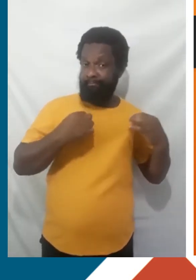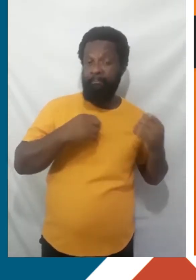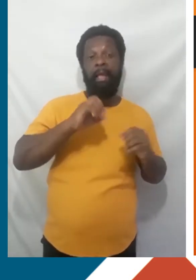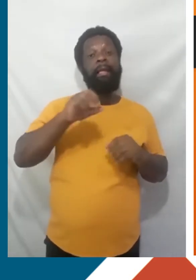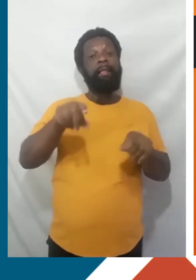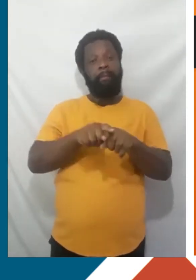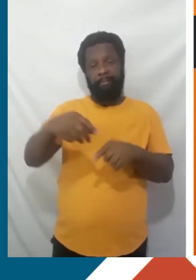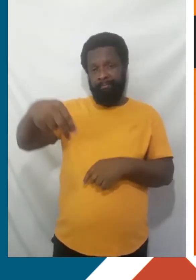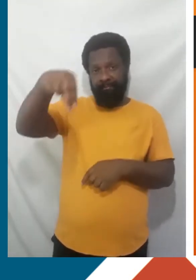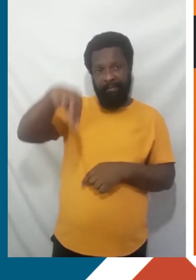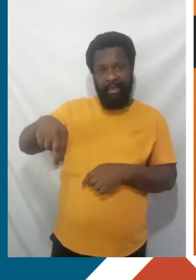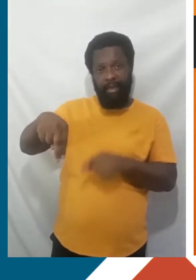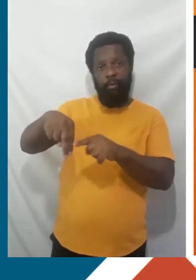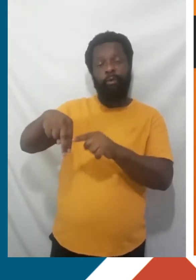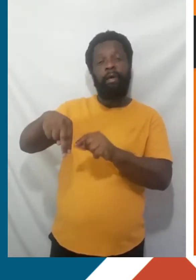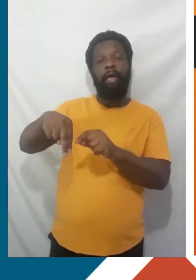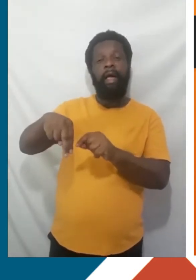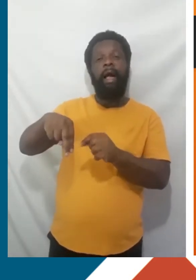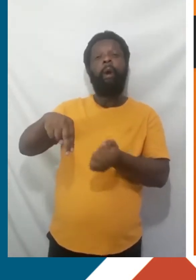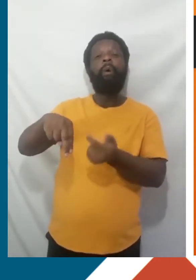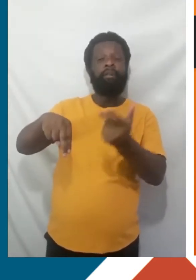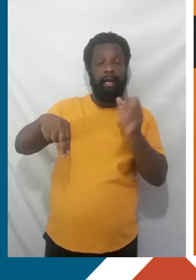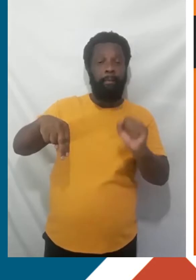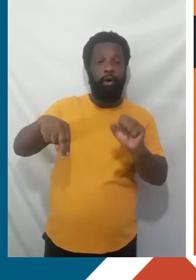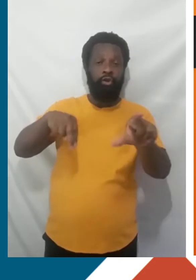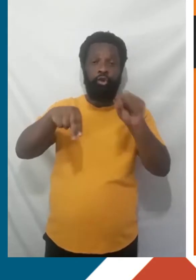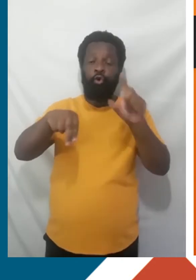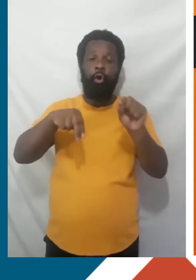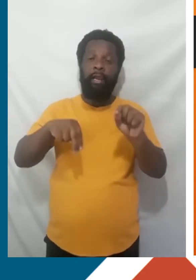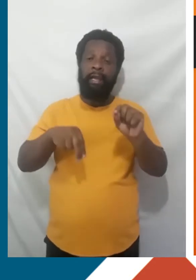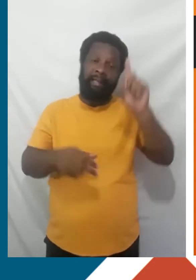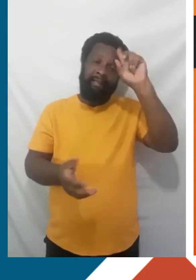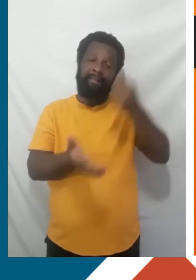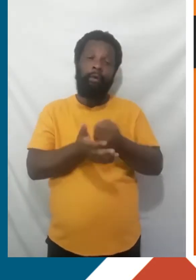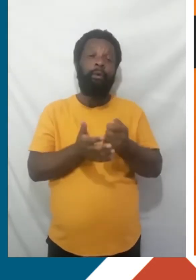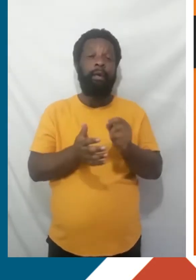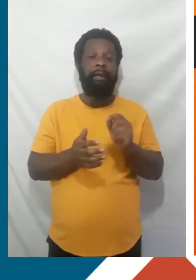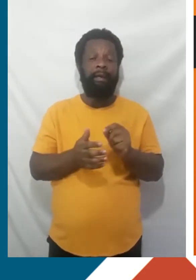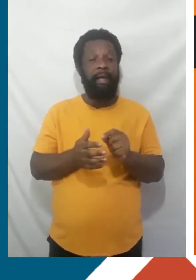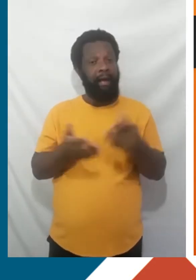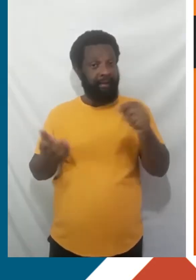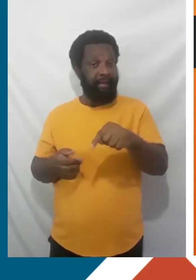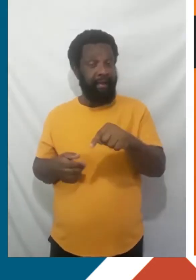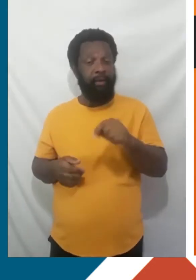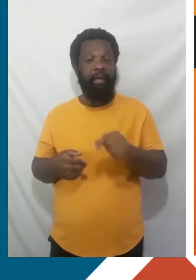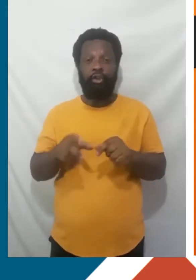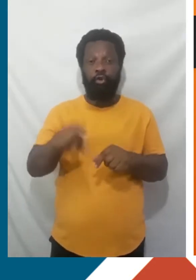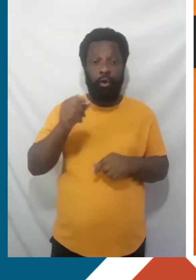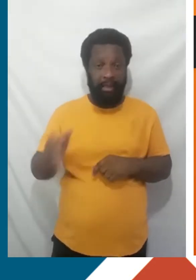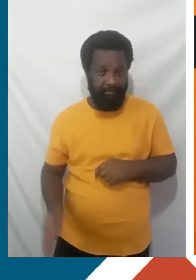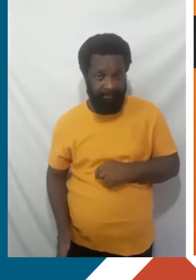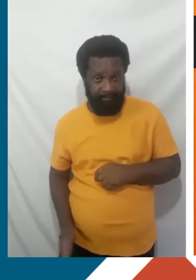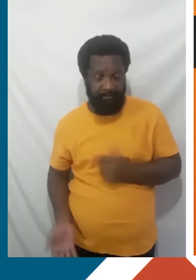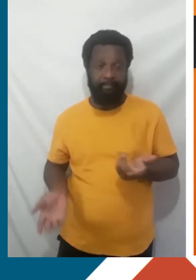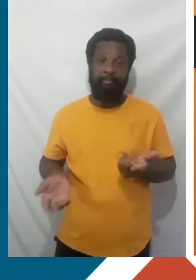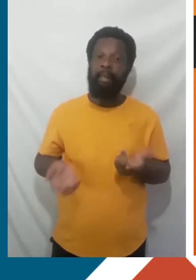camisa, seja N o número de maneiras de se tomar a segunda decisão, que no nosso caso é a